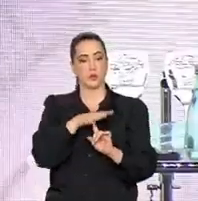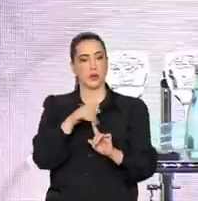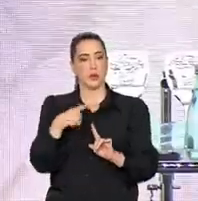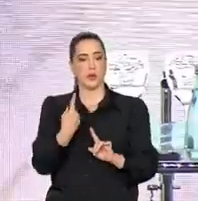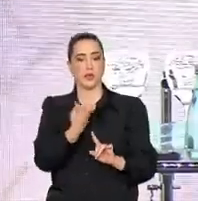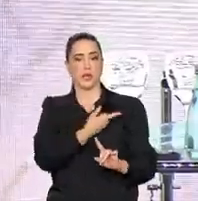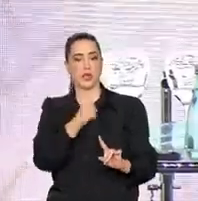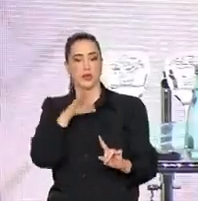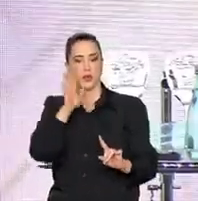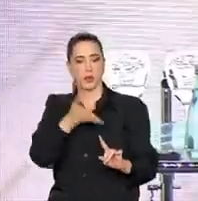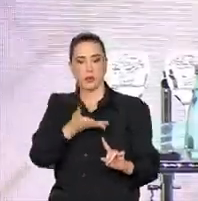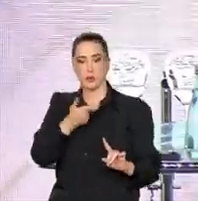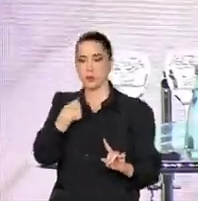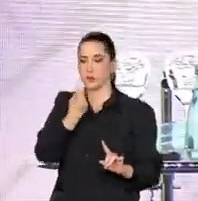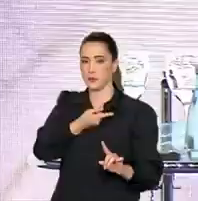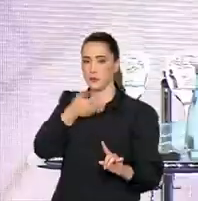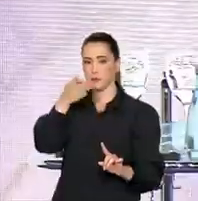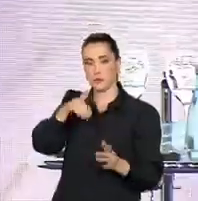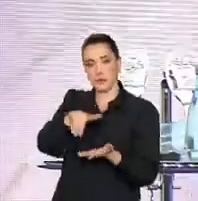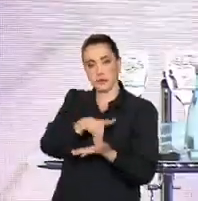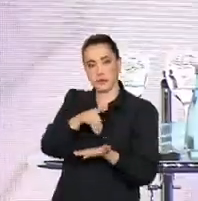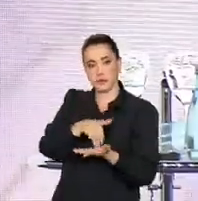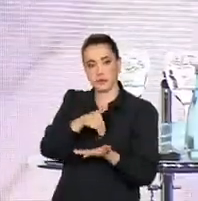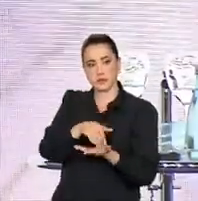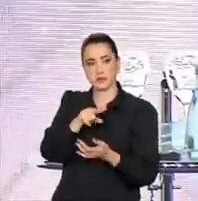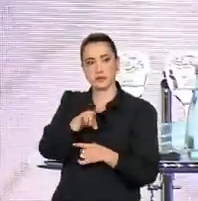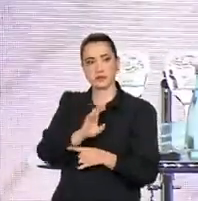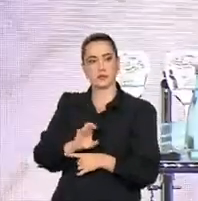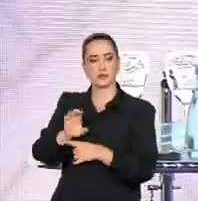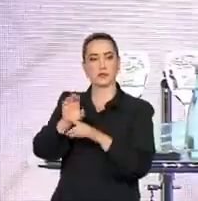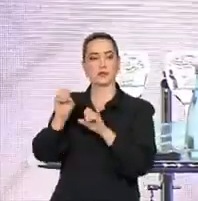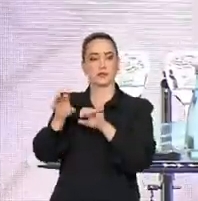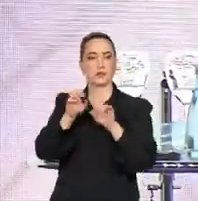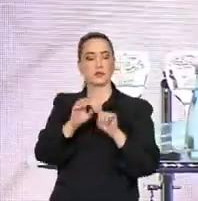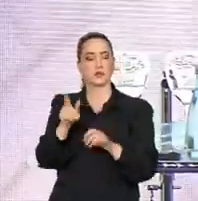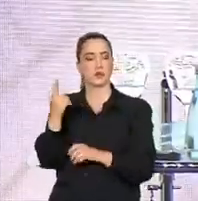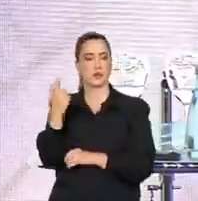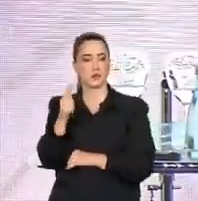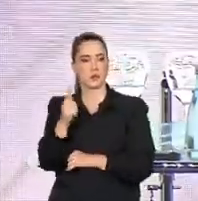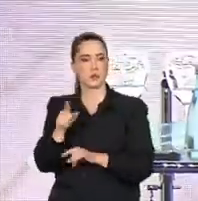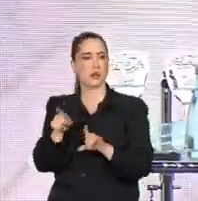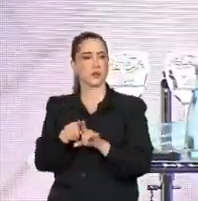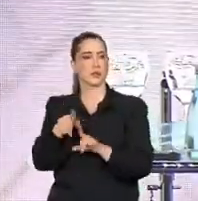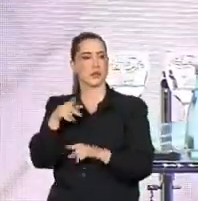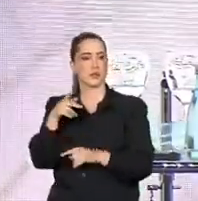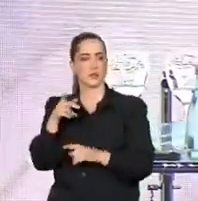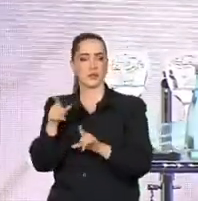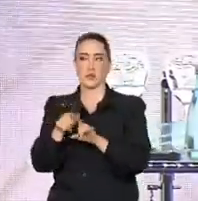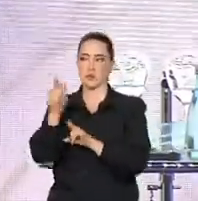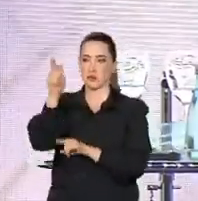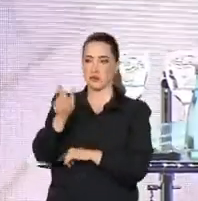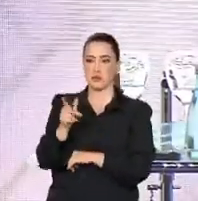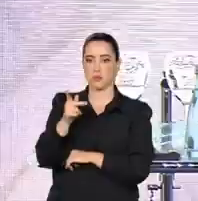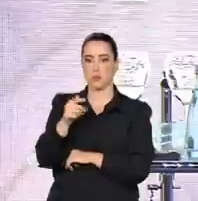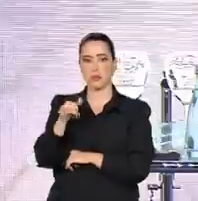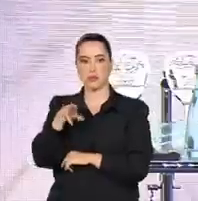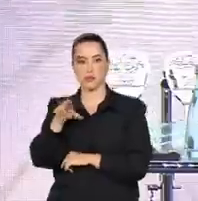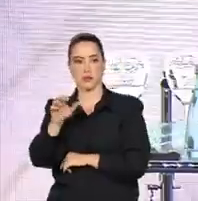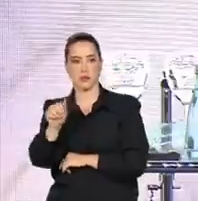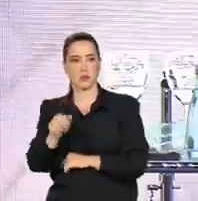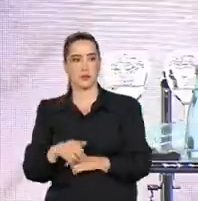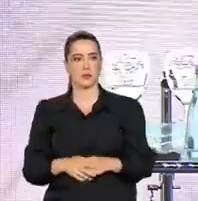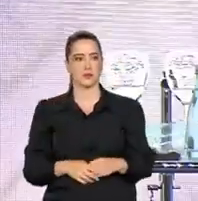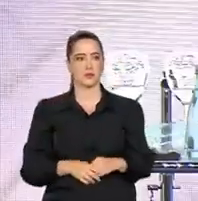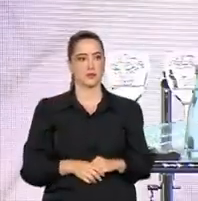Fátima, secretária de Educação do Goiás, da Priscila, também aqui prefeita de